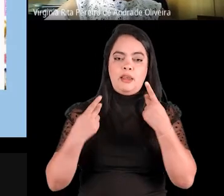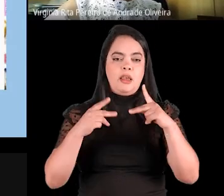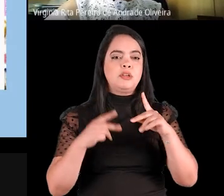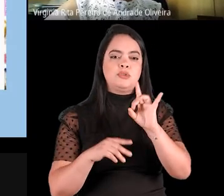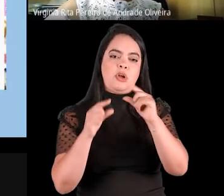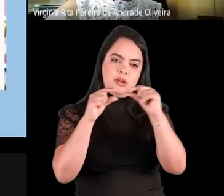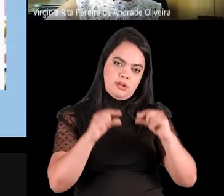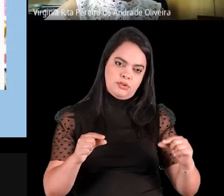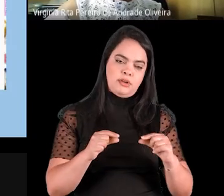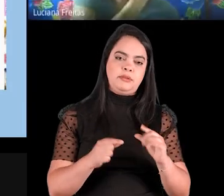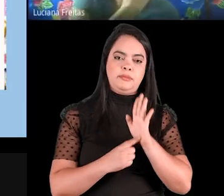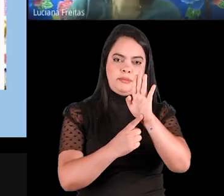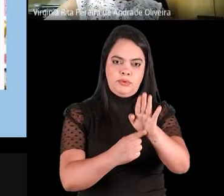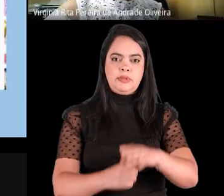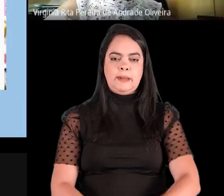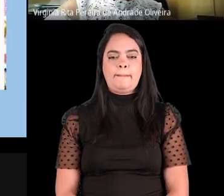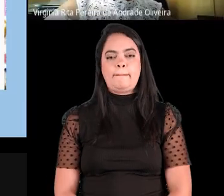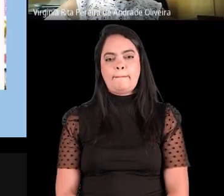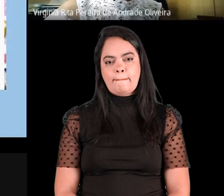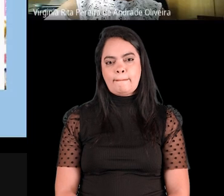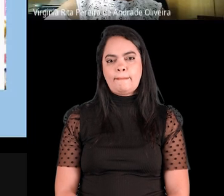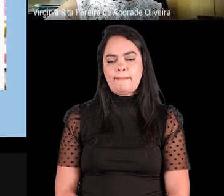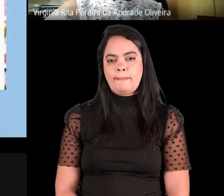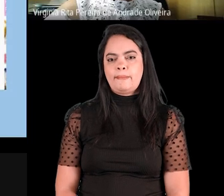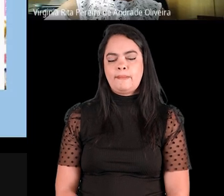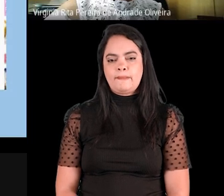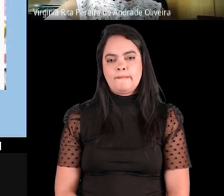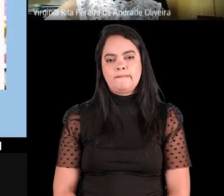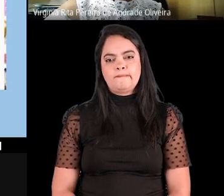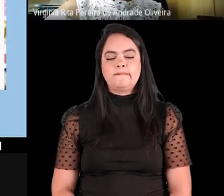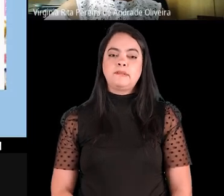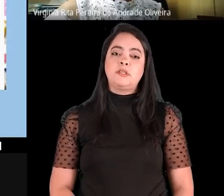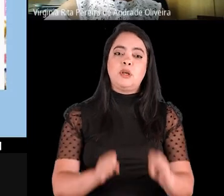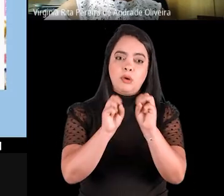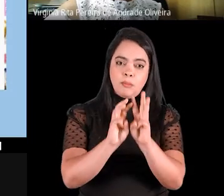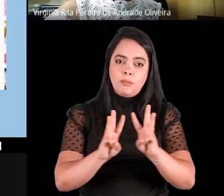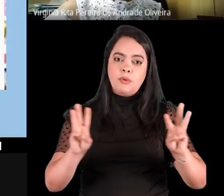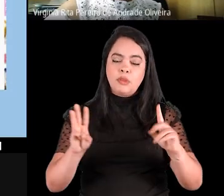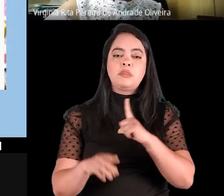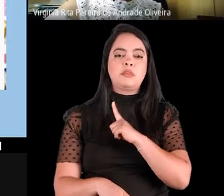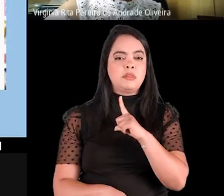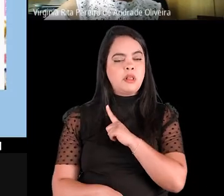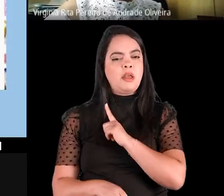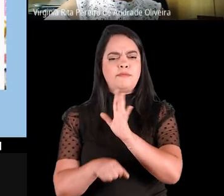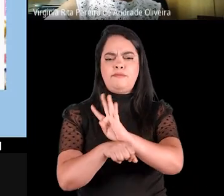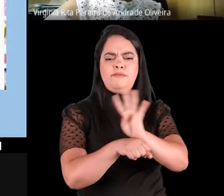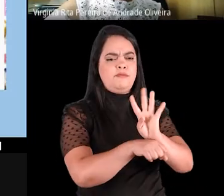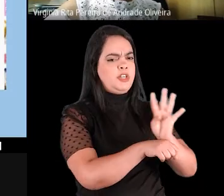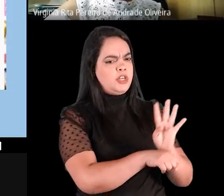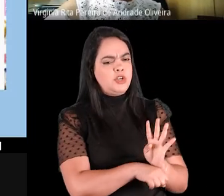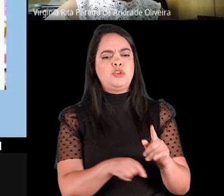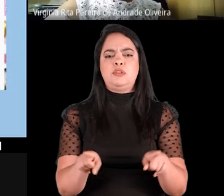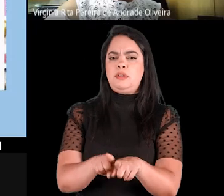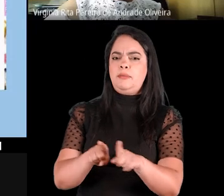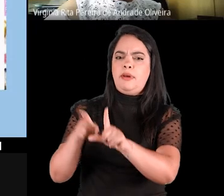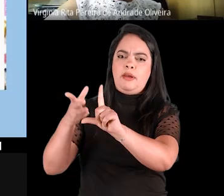da legenda. Uhum. E para o portal que tem utilizado de recursos de vídeo, né, e até as lives